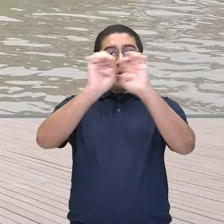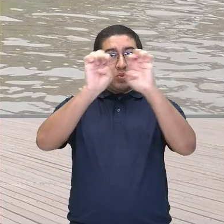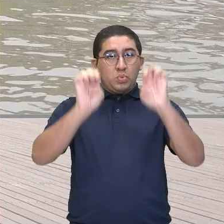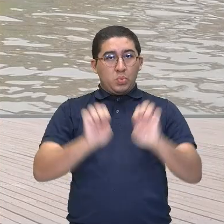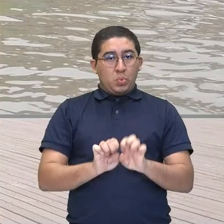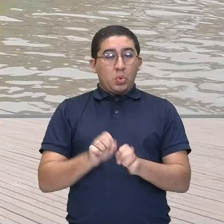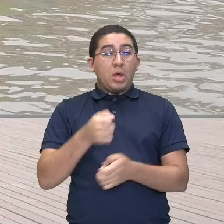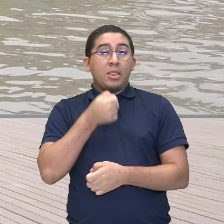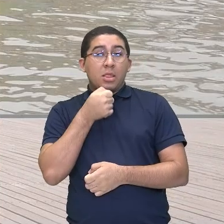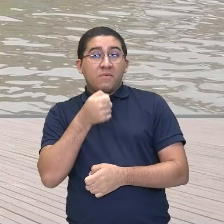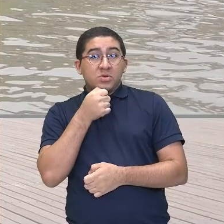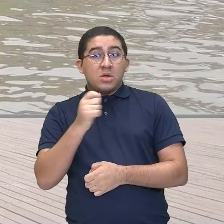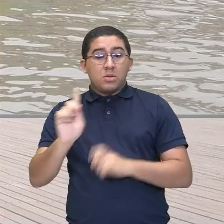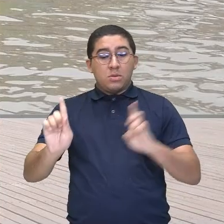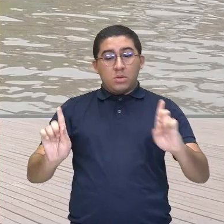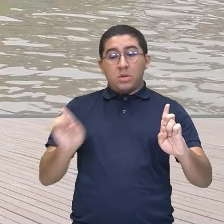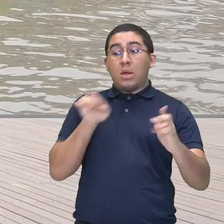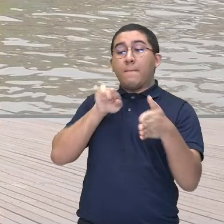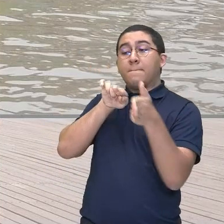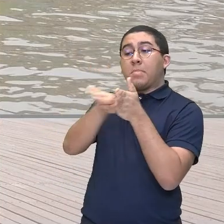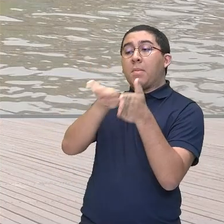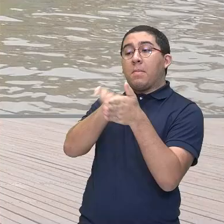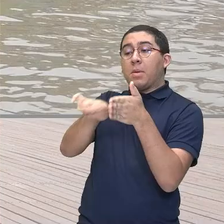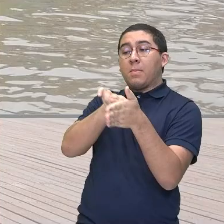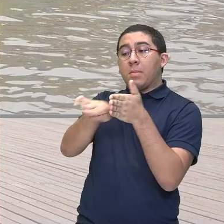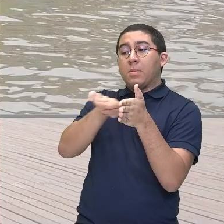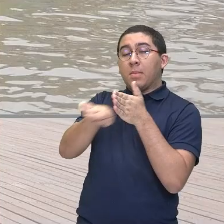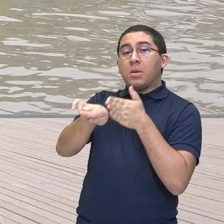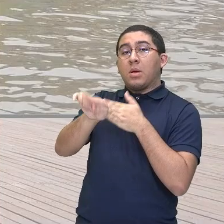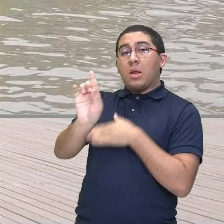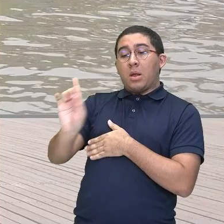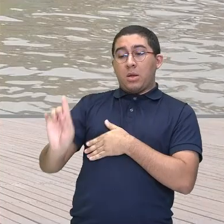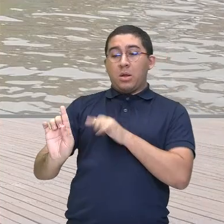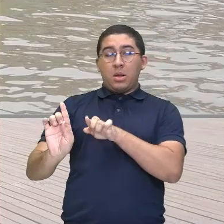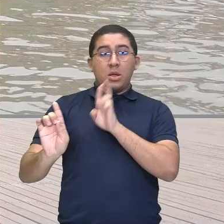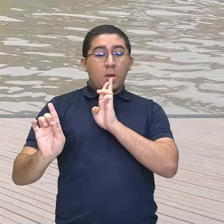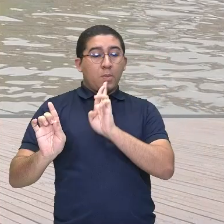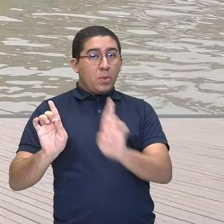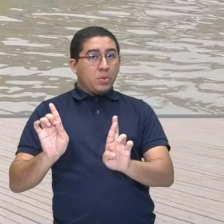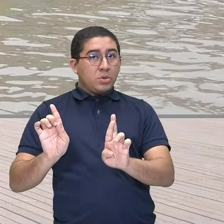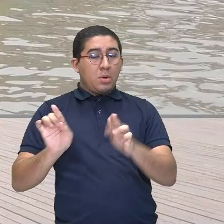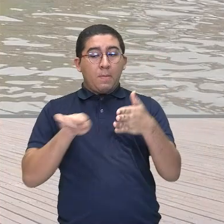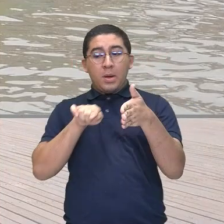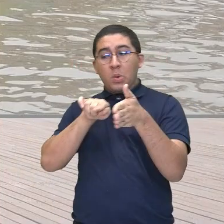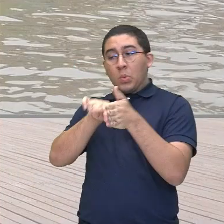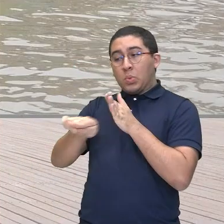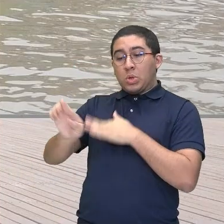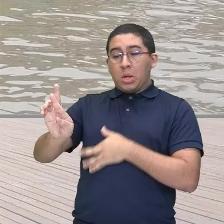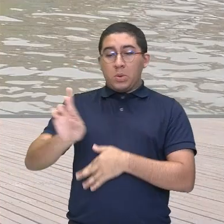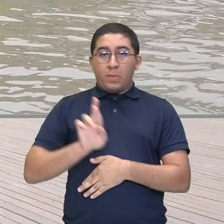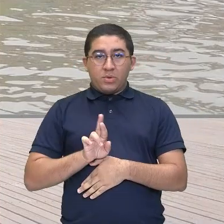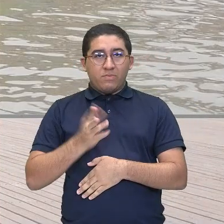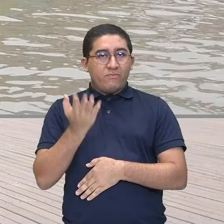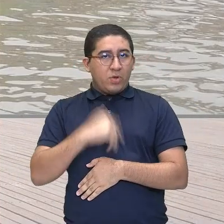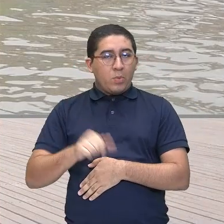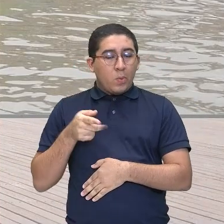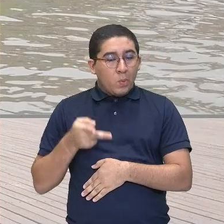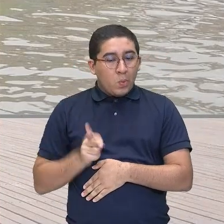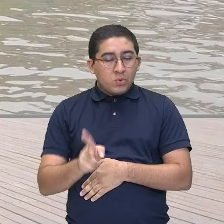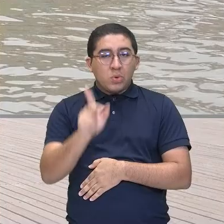as suas perguntas, né, para o pescador. Então,